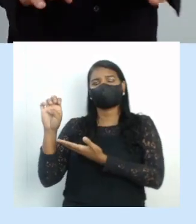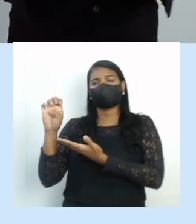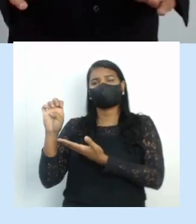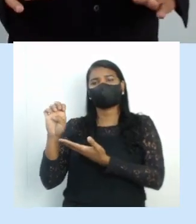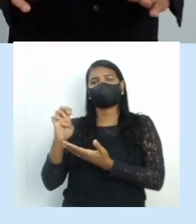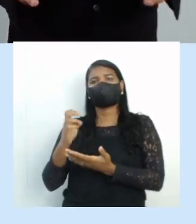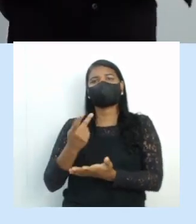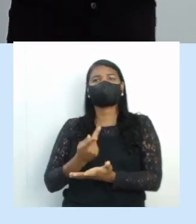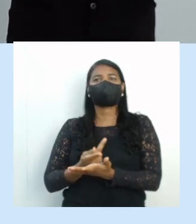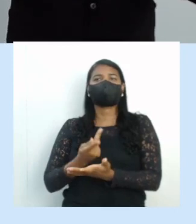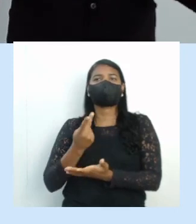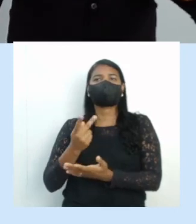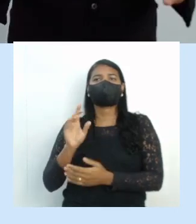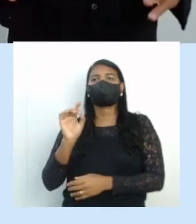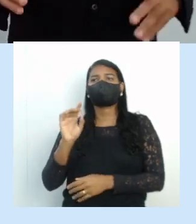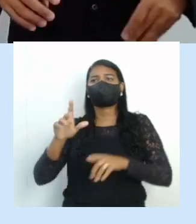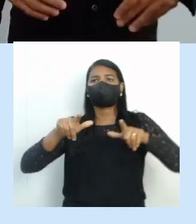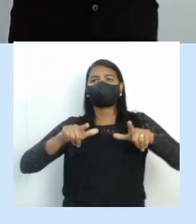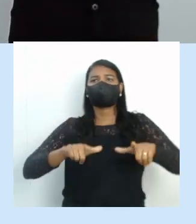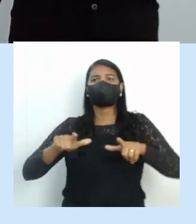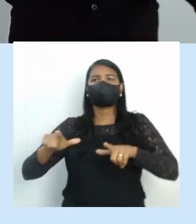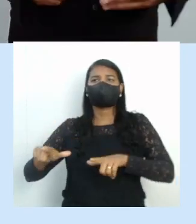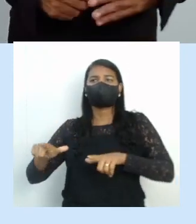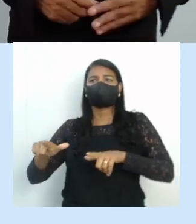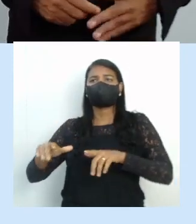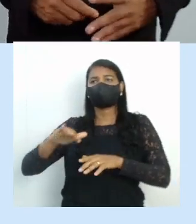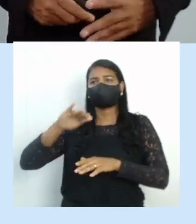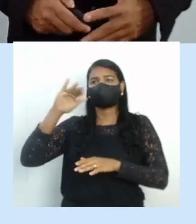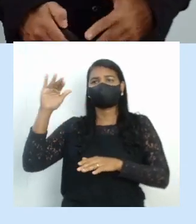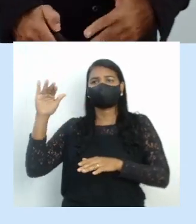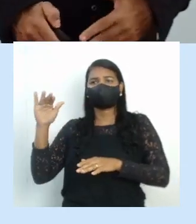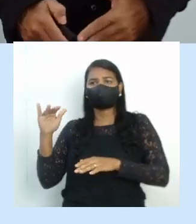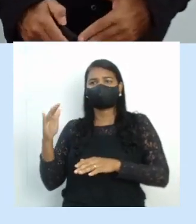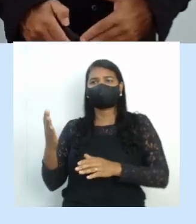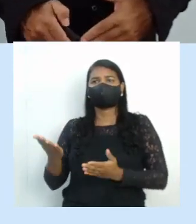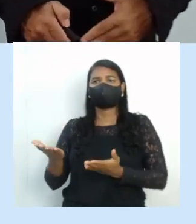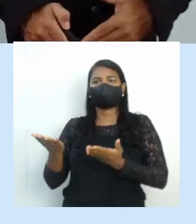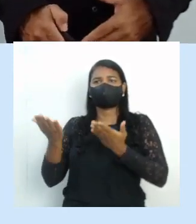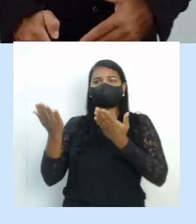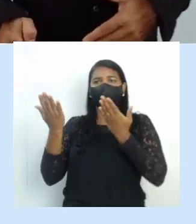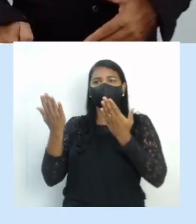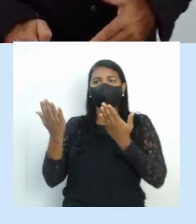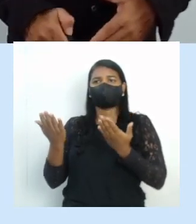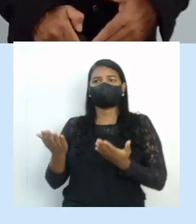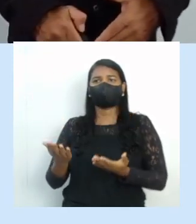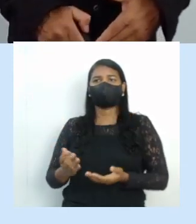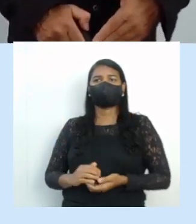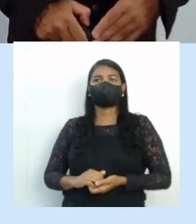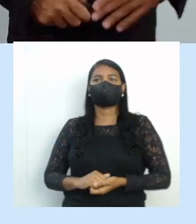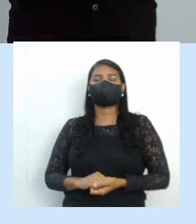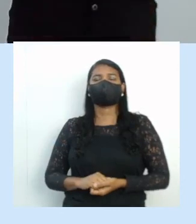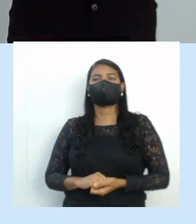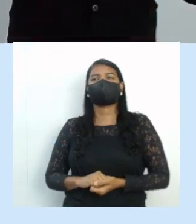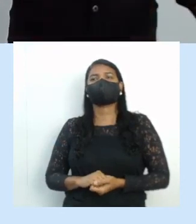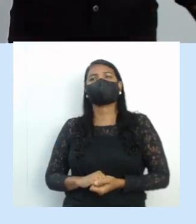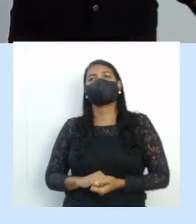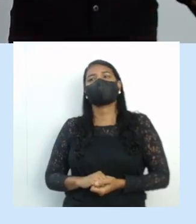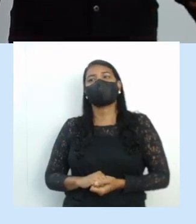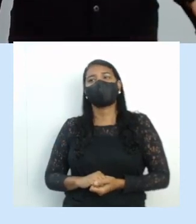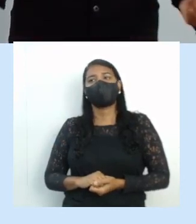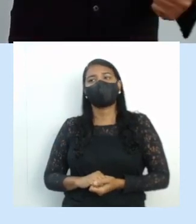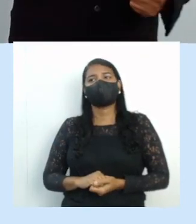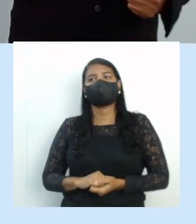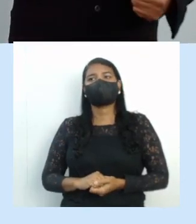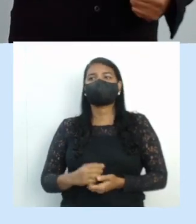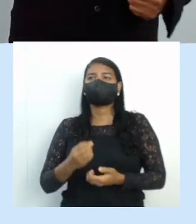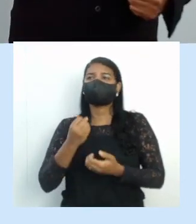ocorre somente em locais de alta pressão e com temperatura elevadas.